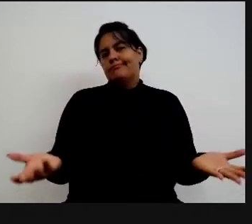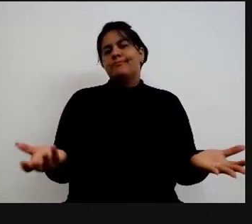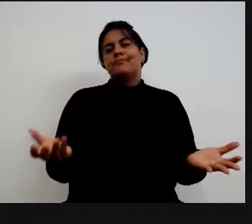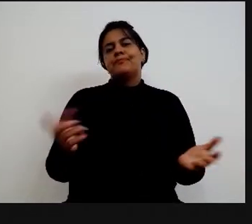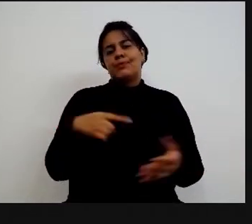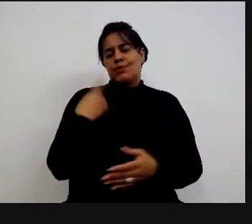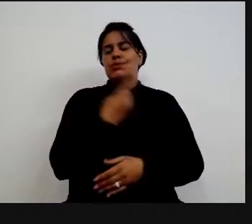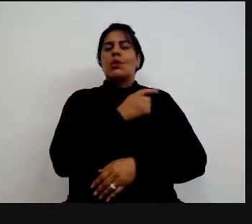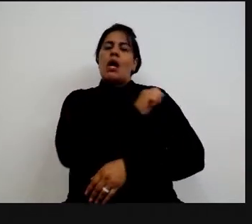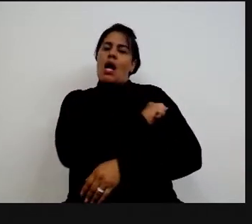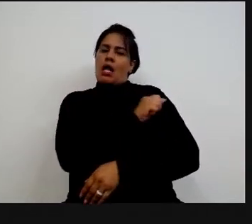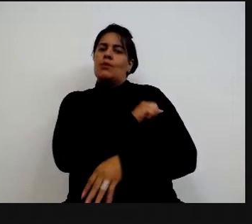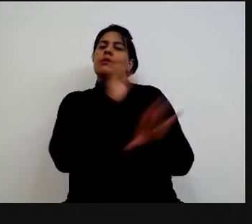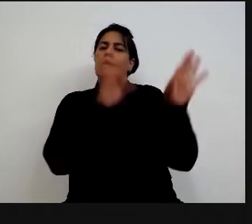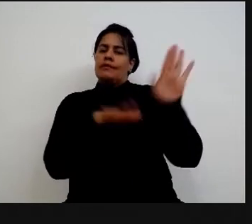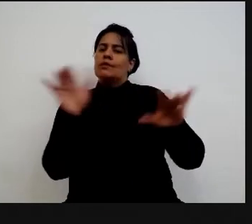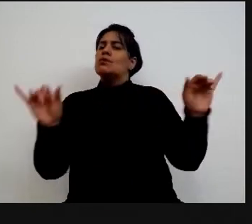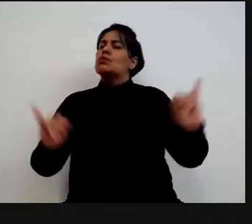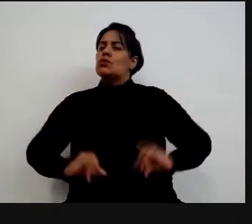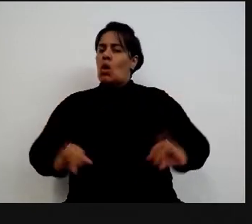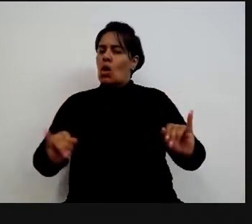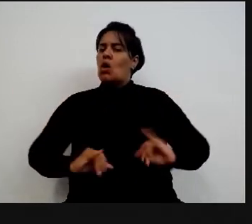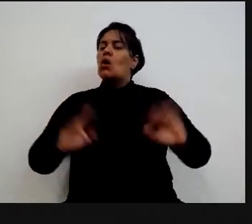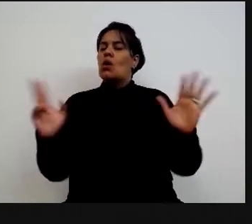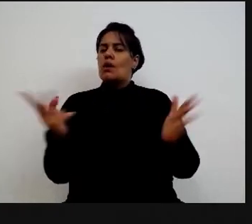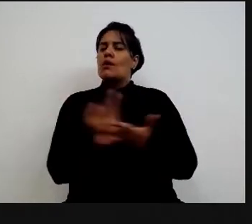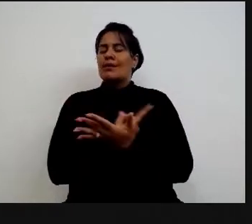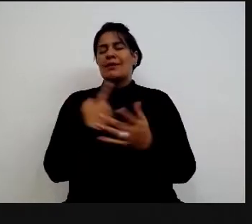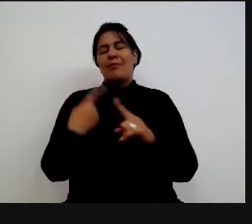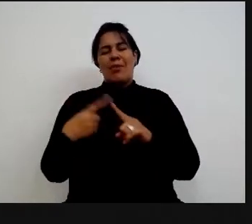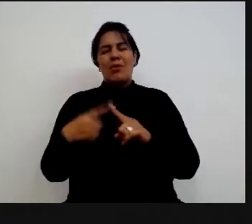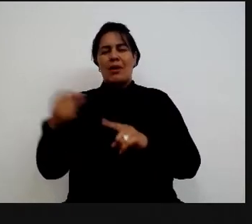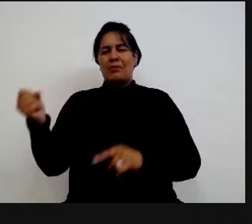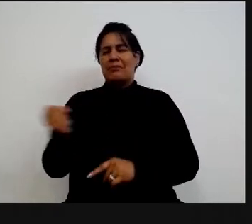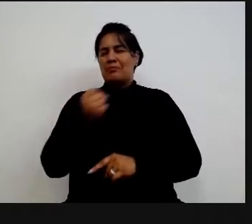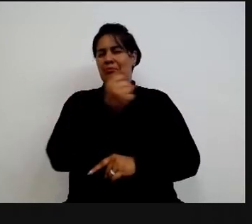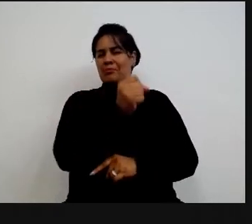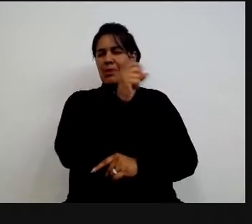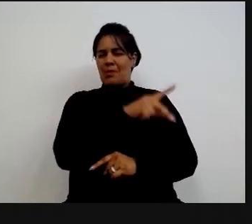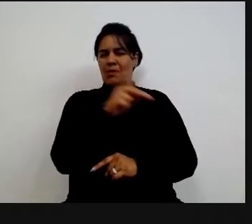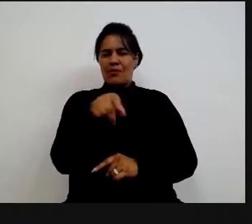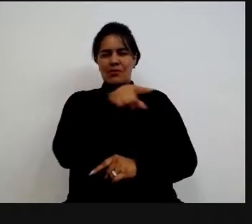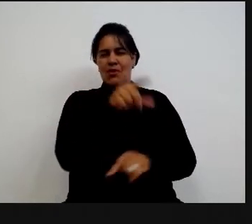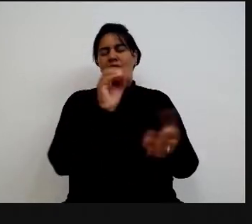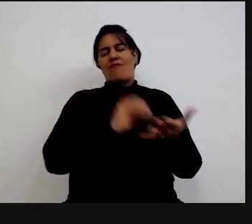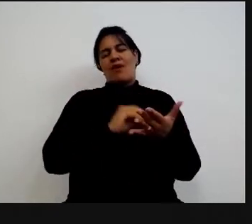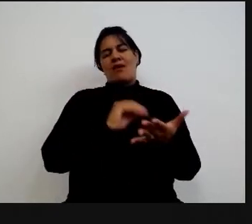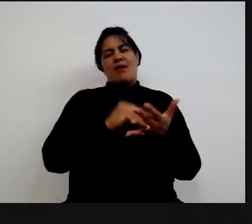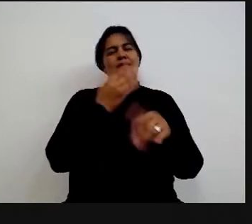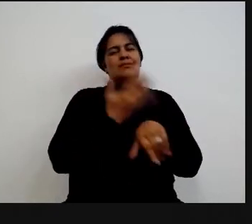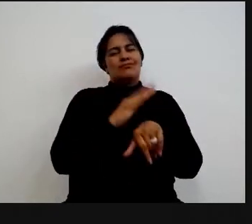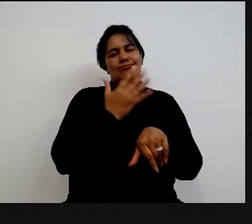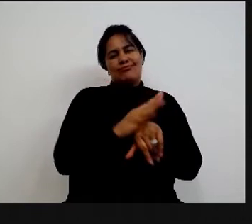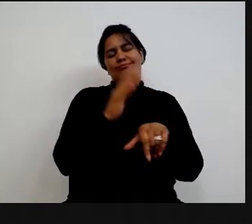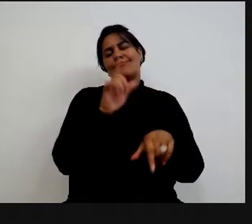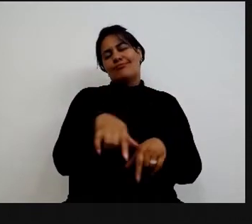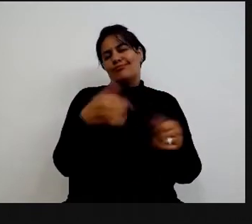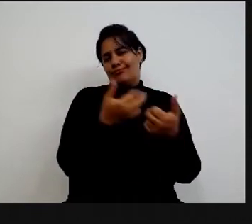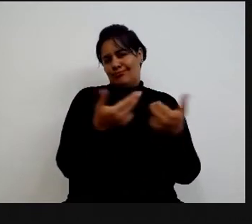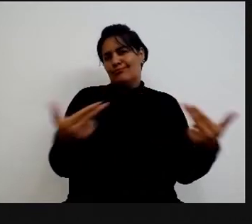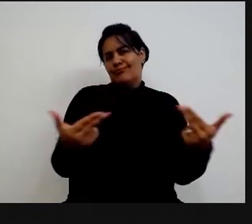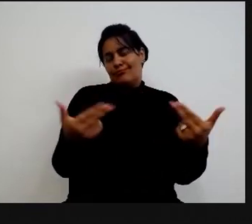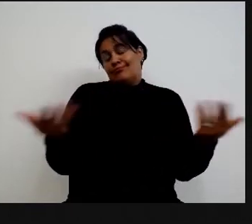os nossos alunos das universidades, como em geral, porque esses professores entram em sala de aula sem preparo nenhum. Ele é um